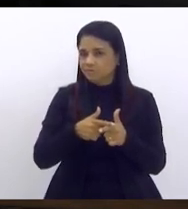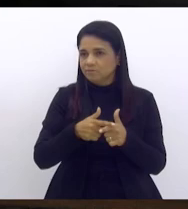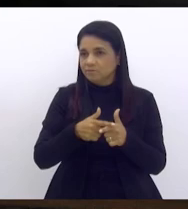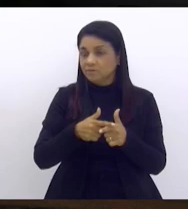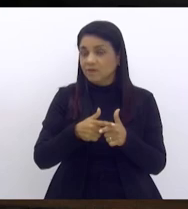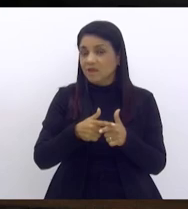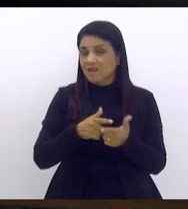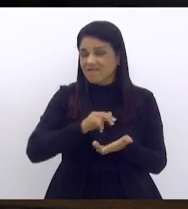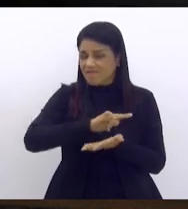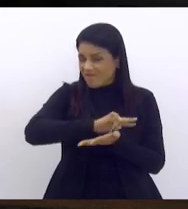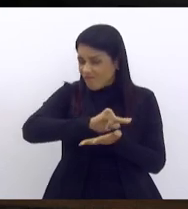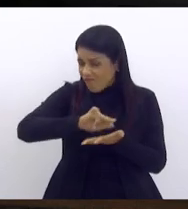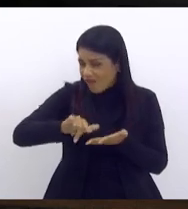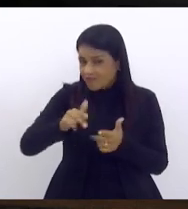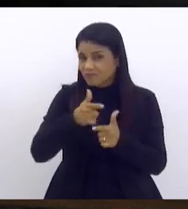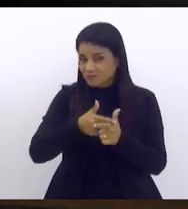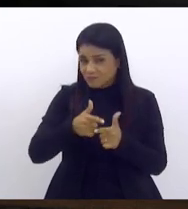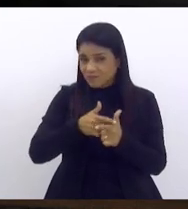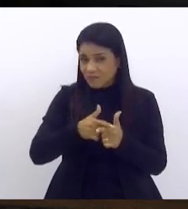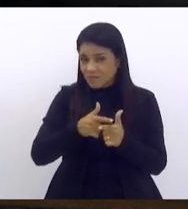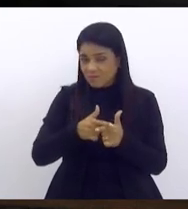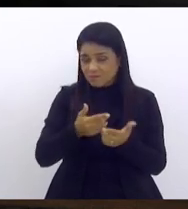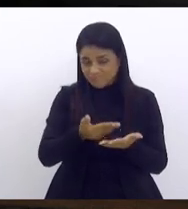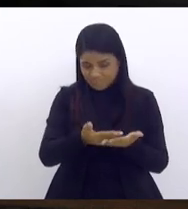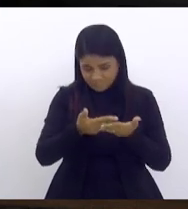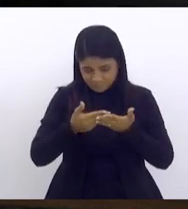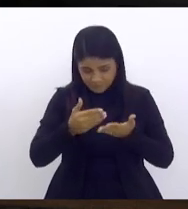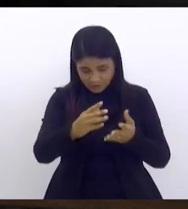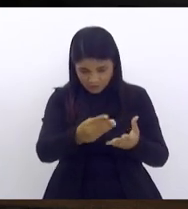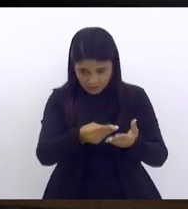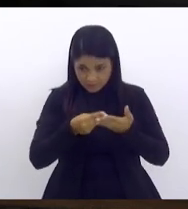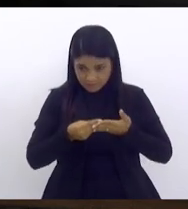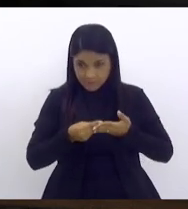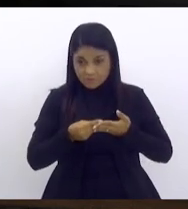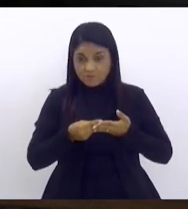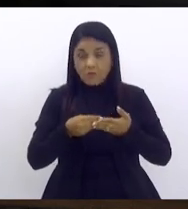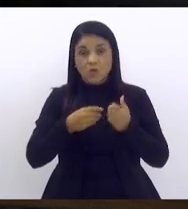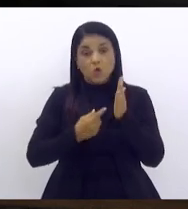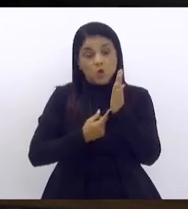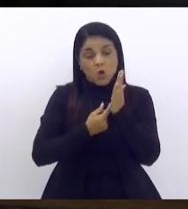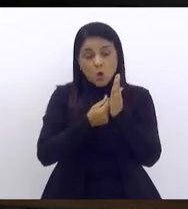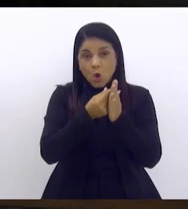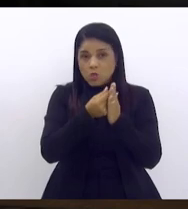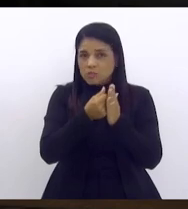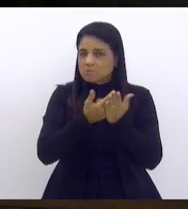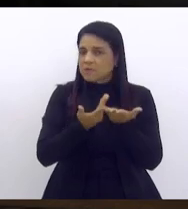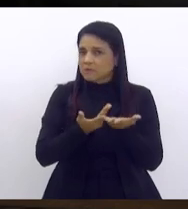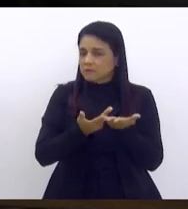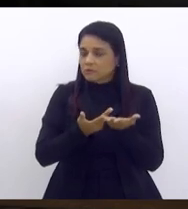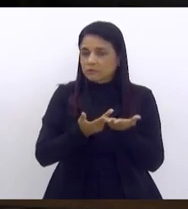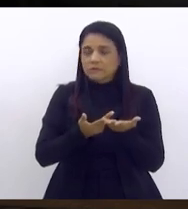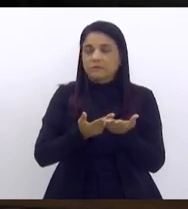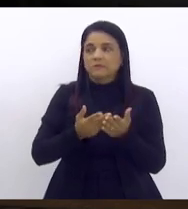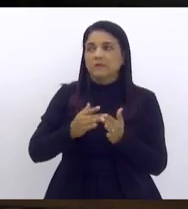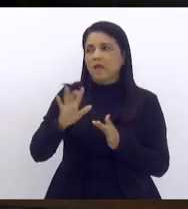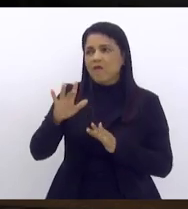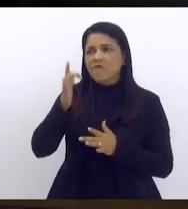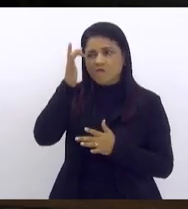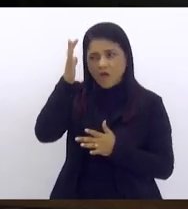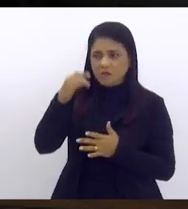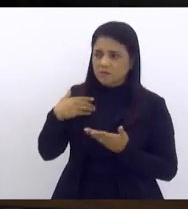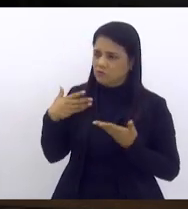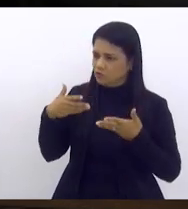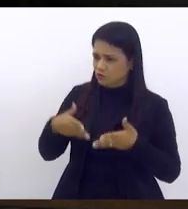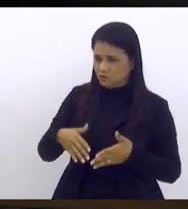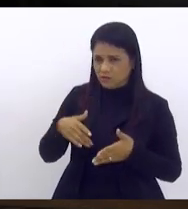daquele problema que veio para cá é porque a gente veio com um orçamento. Porque é muito fácil você chegar aqui, Élica, e isso é uma coisa que, às vezes, até